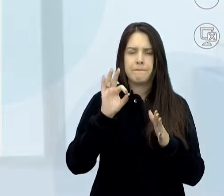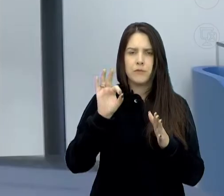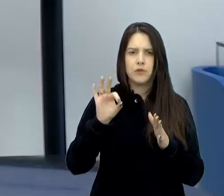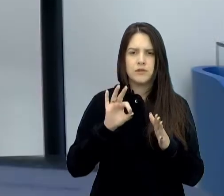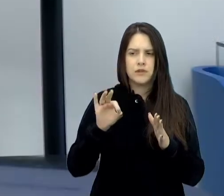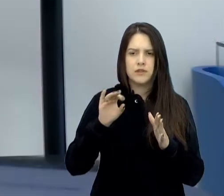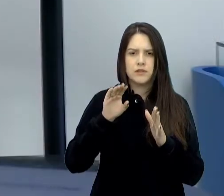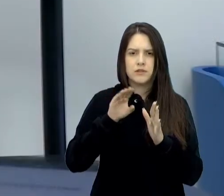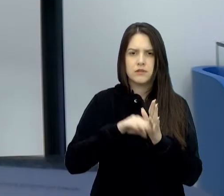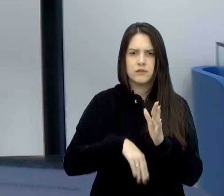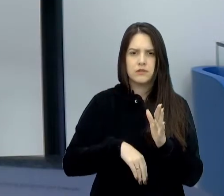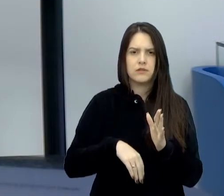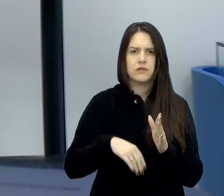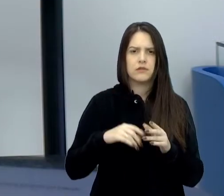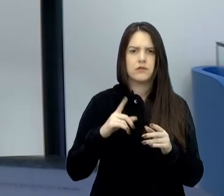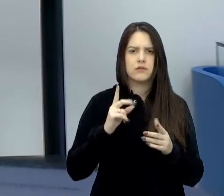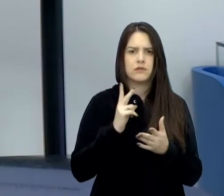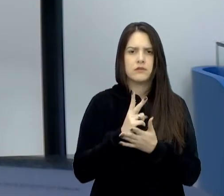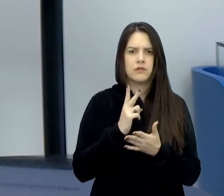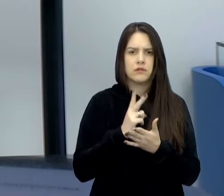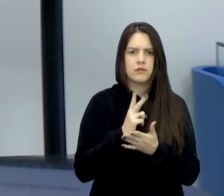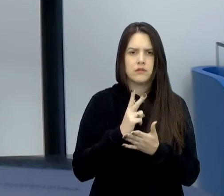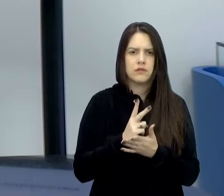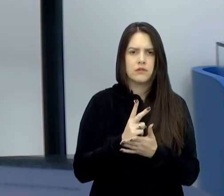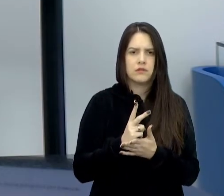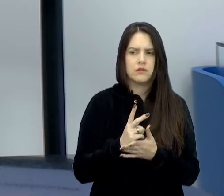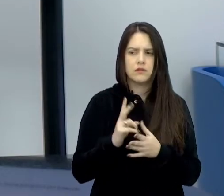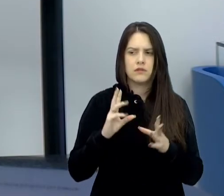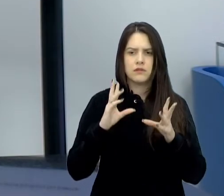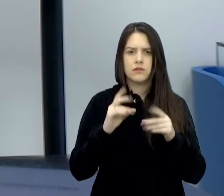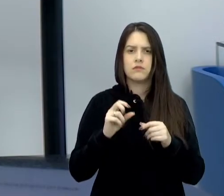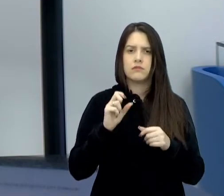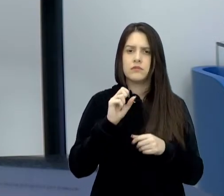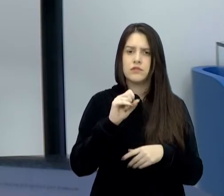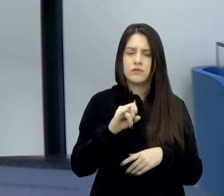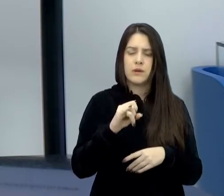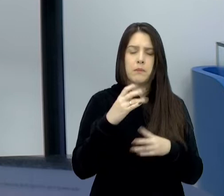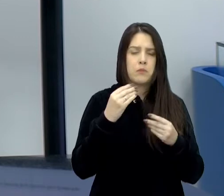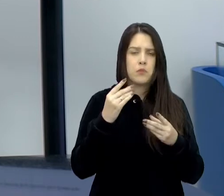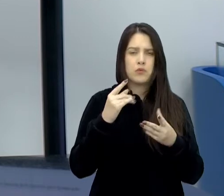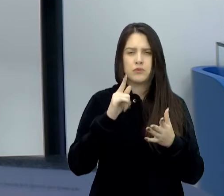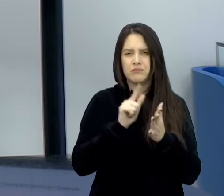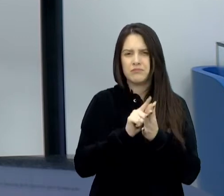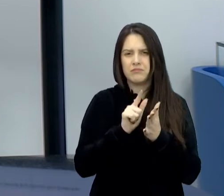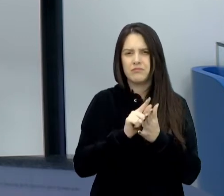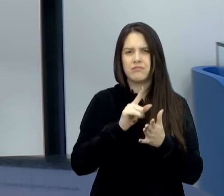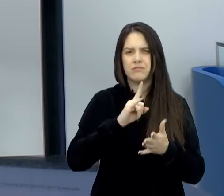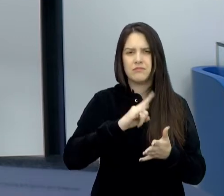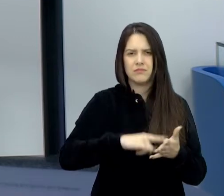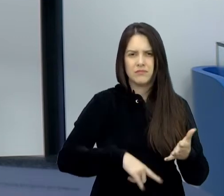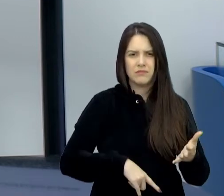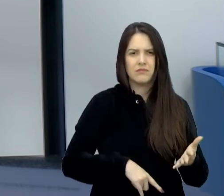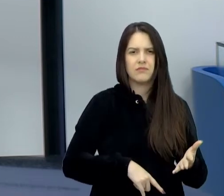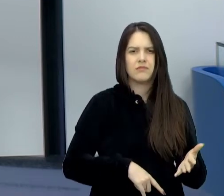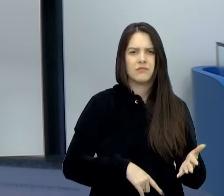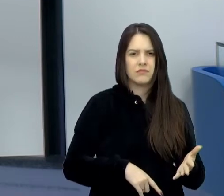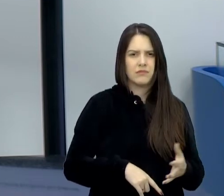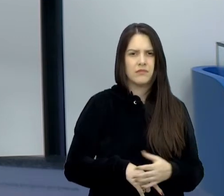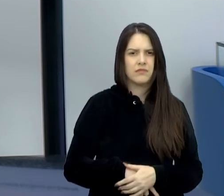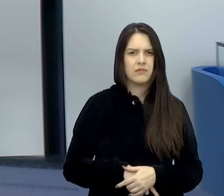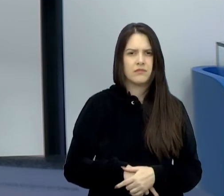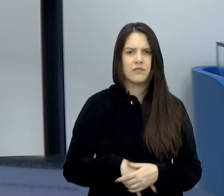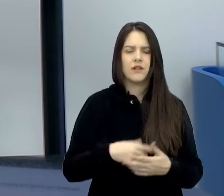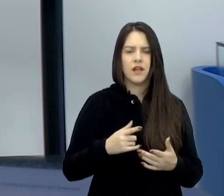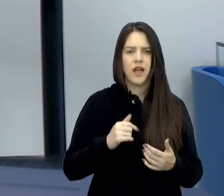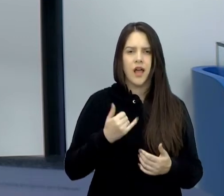por boleto de 1,25 em 1,25, se você tiver muitos boletos, vai sair caro esses juros aí. E esses